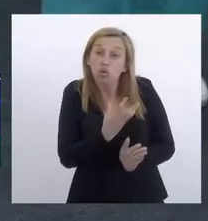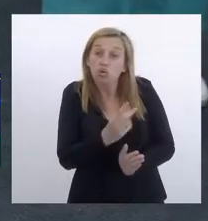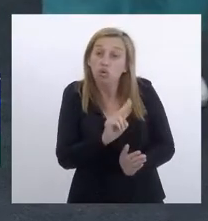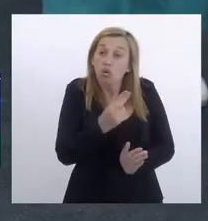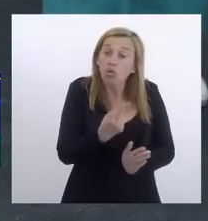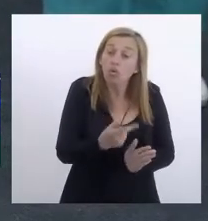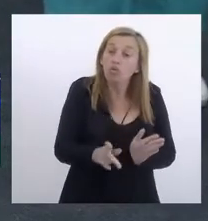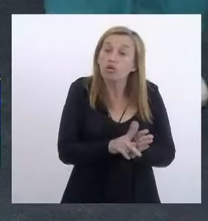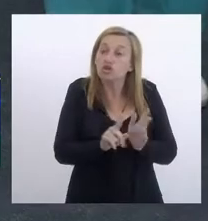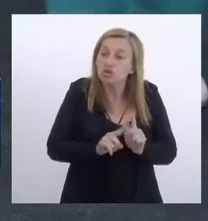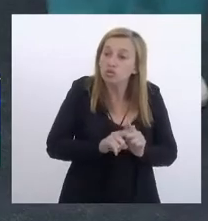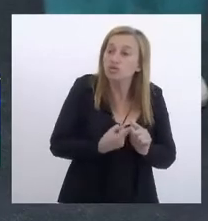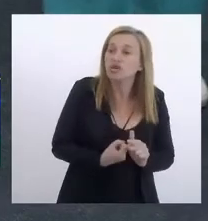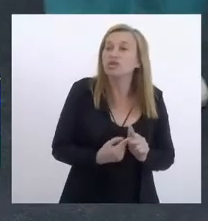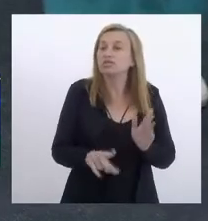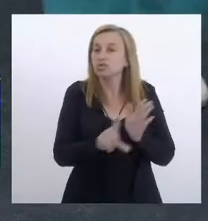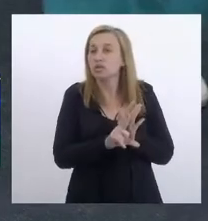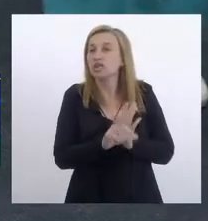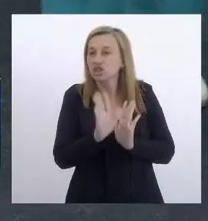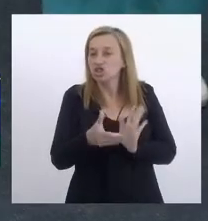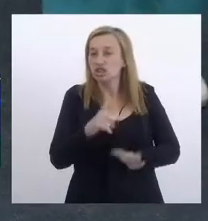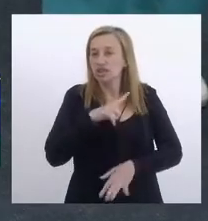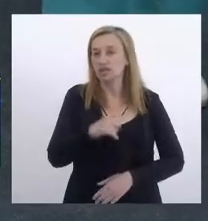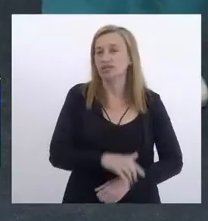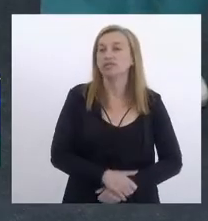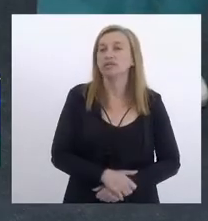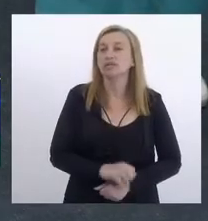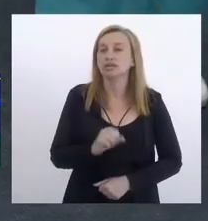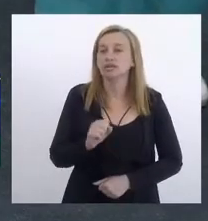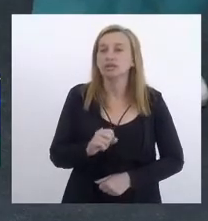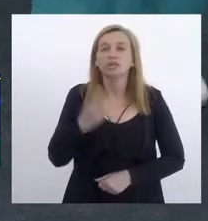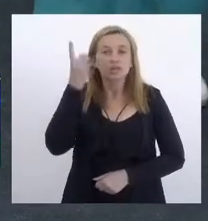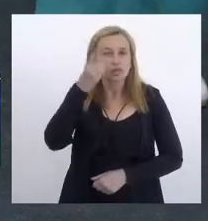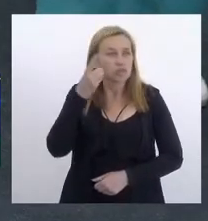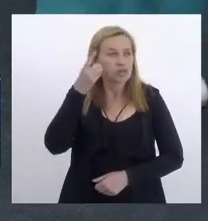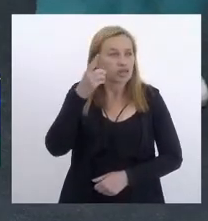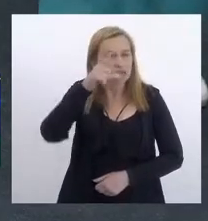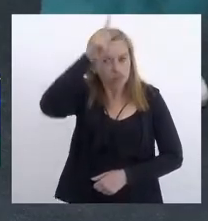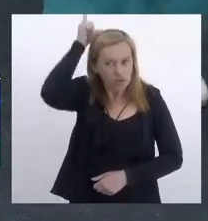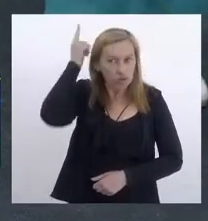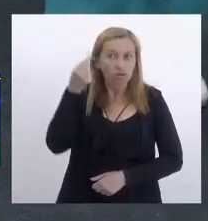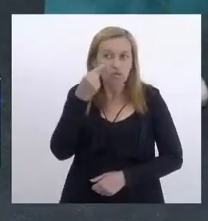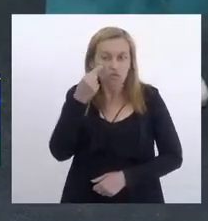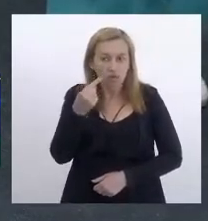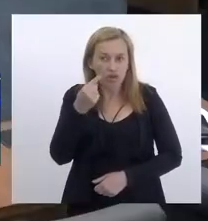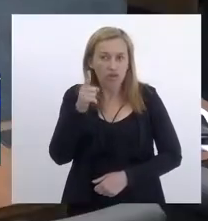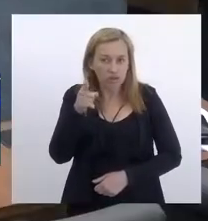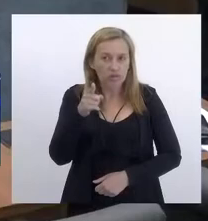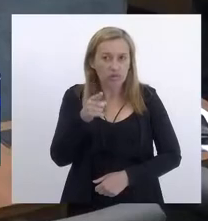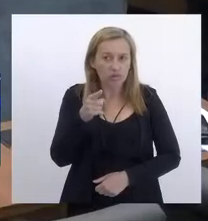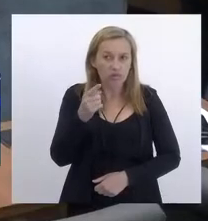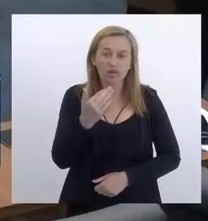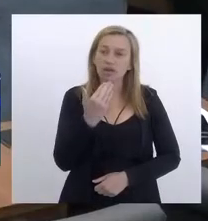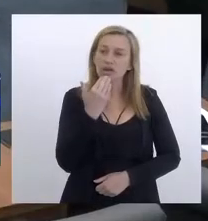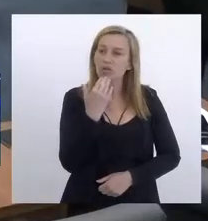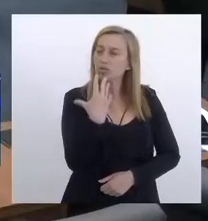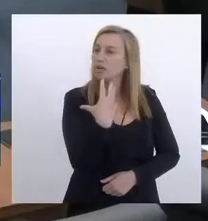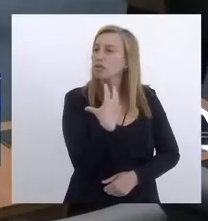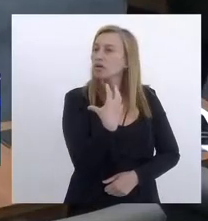ou modificação de uma legislação existente. Deputado Luiz, eu vou deferir o pedido do